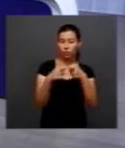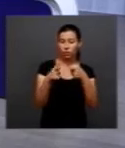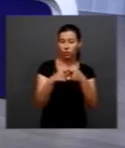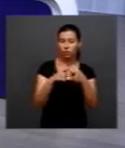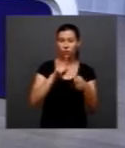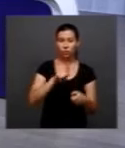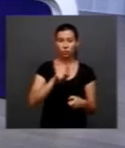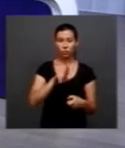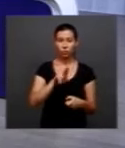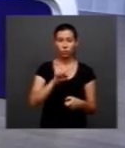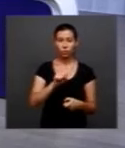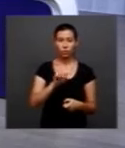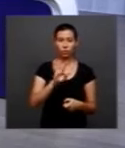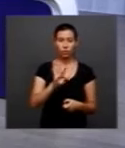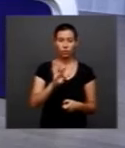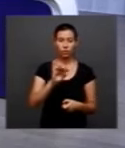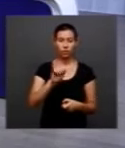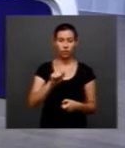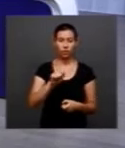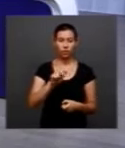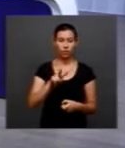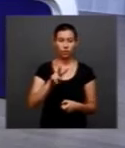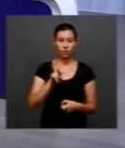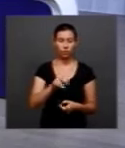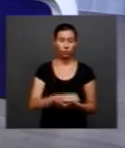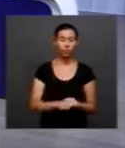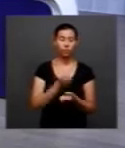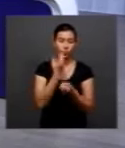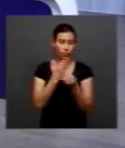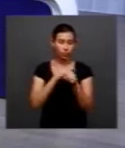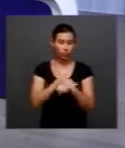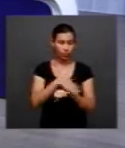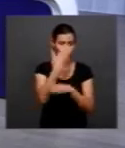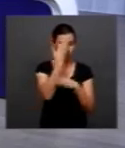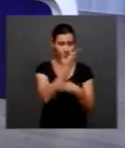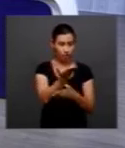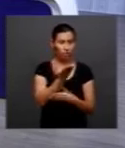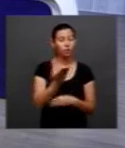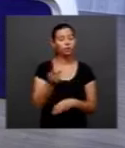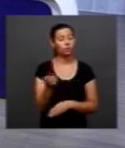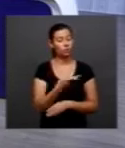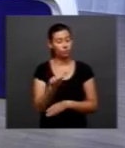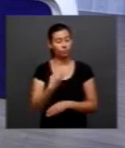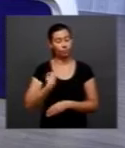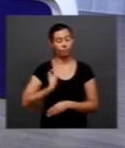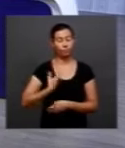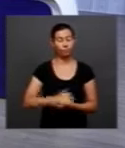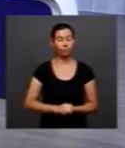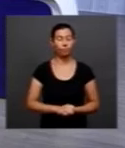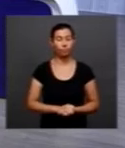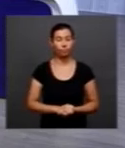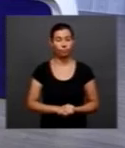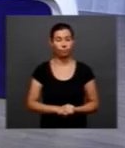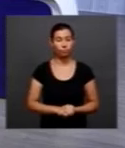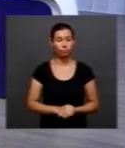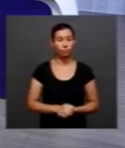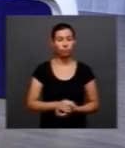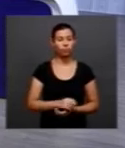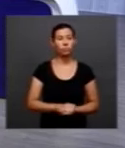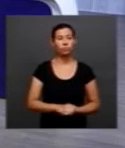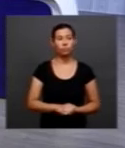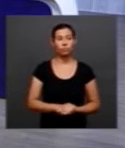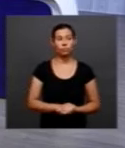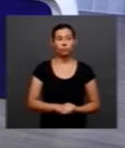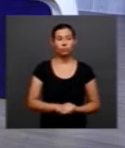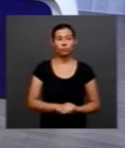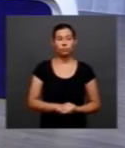Wagner. Boa noite, Gustavo. Boa noite. Bem-vindos, obrigado pela presença de vocês aqui hoje. Wagner, você tem uma